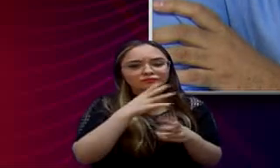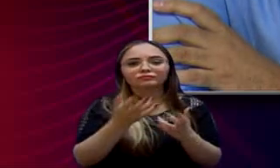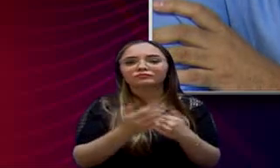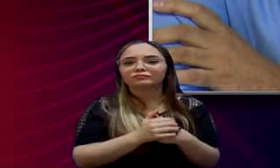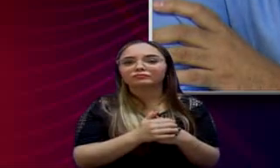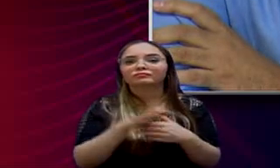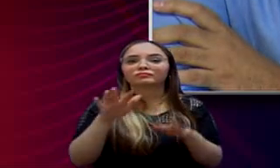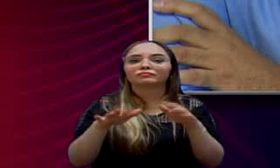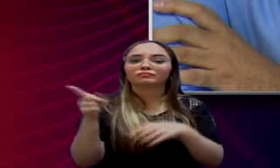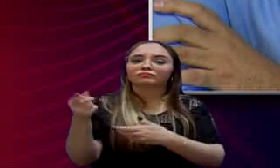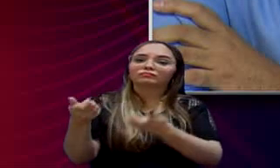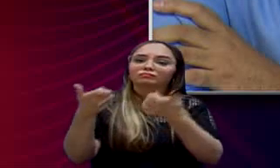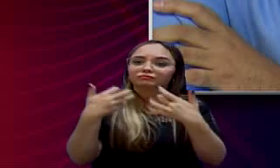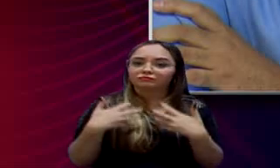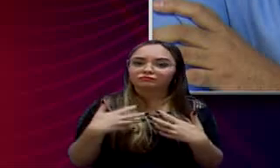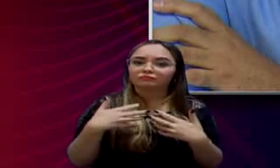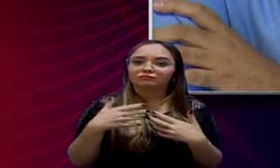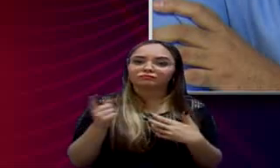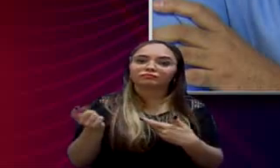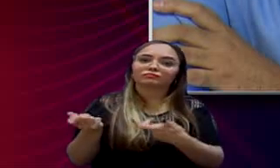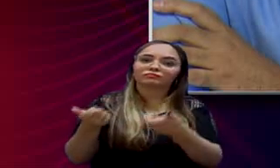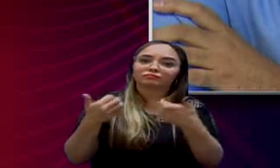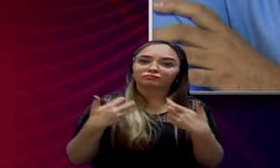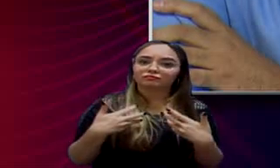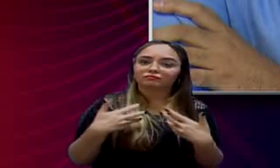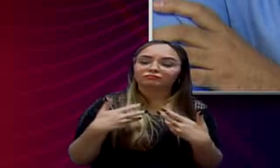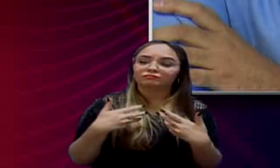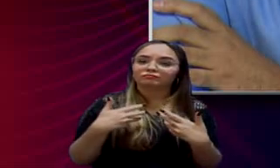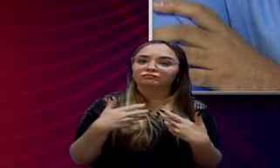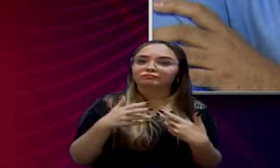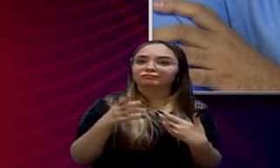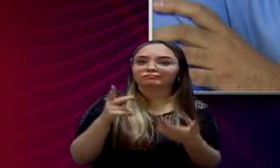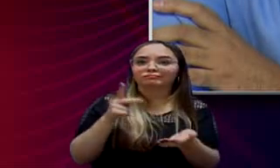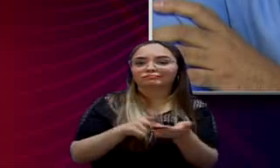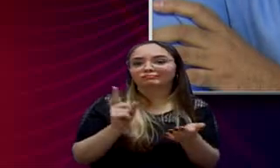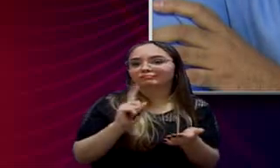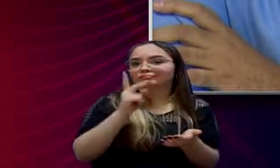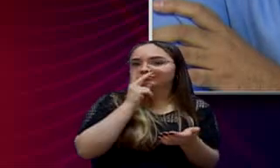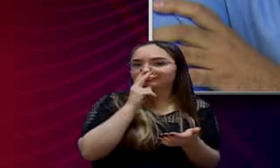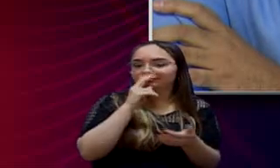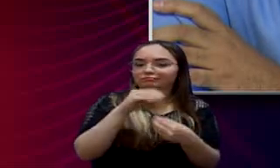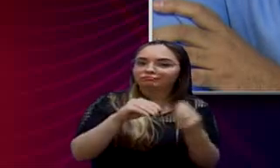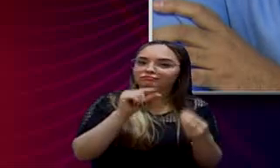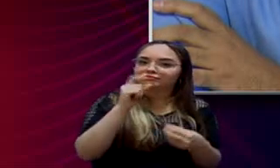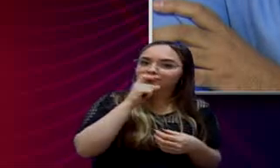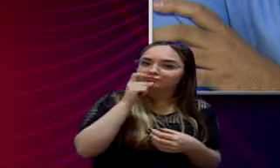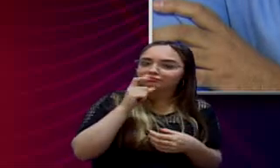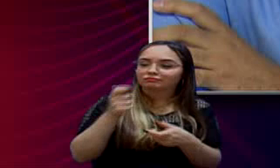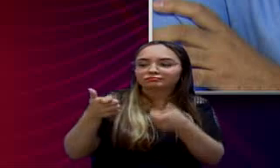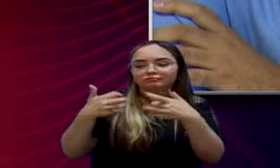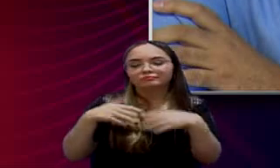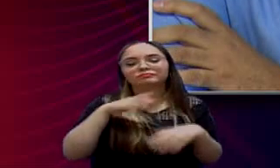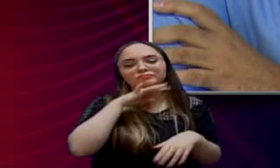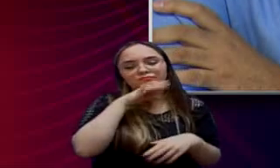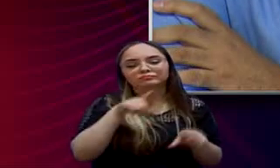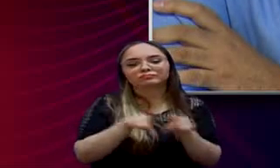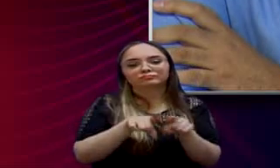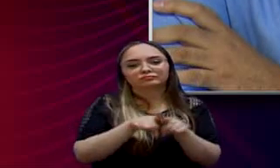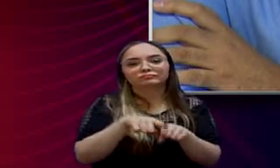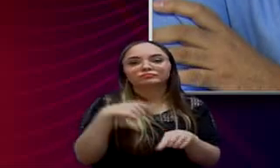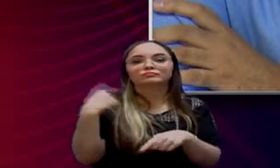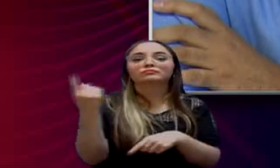ele traz uma informação esse profissional passa uma informação que não é total verdadeira né E até a entender